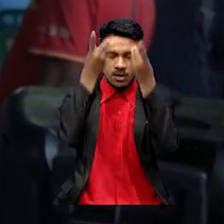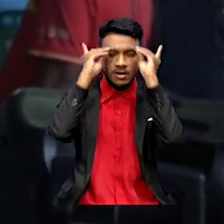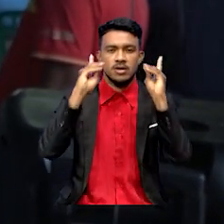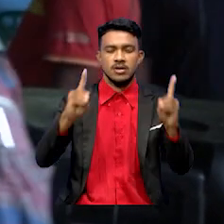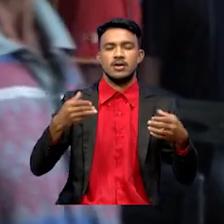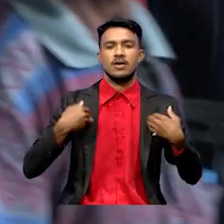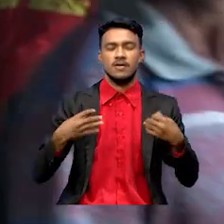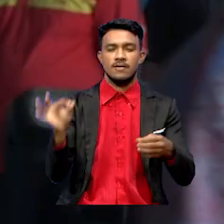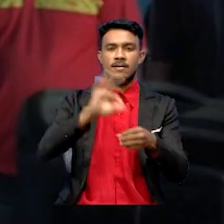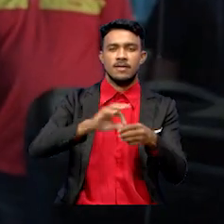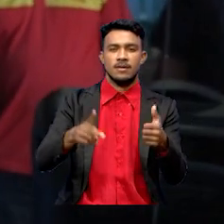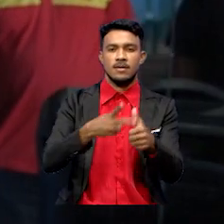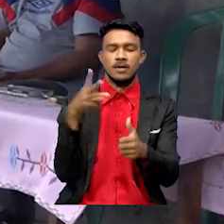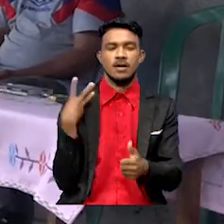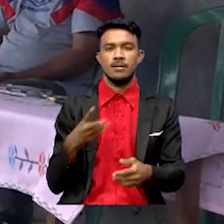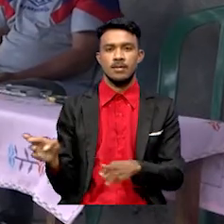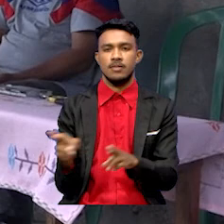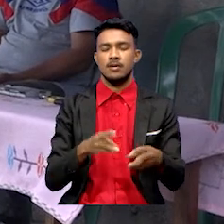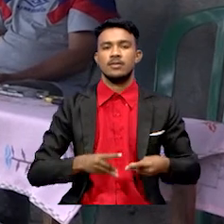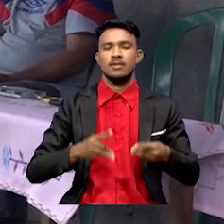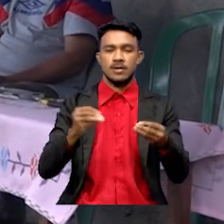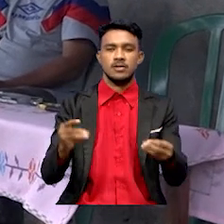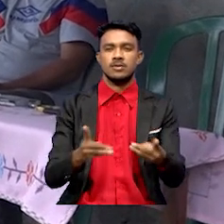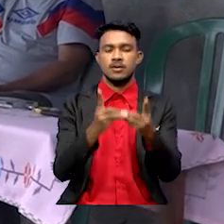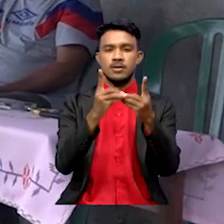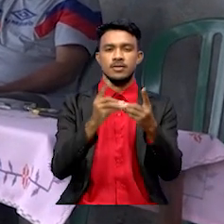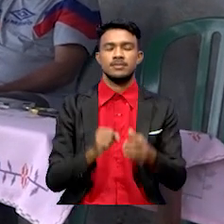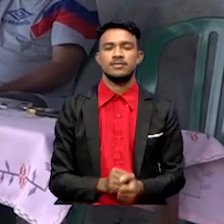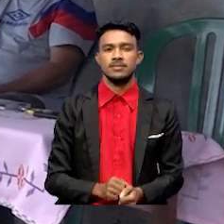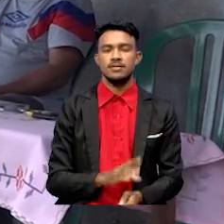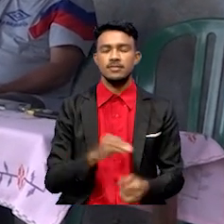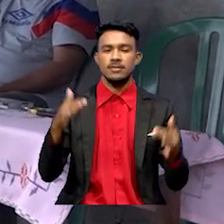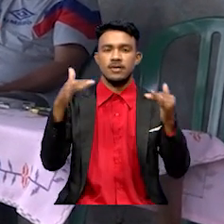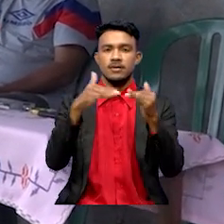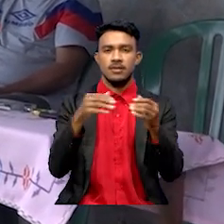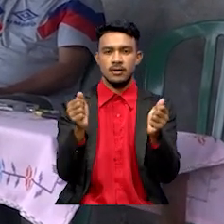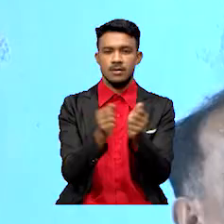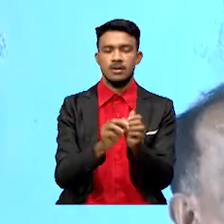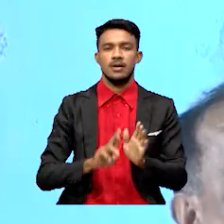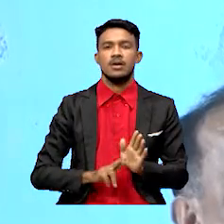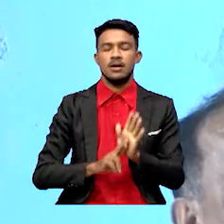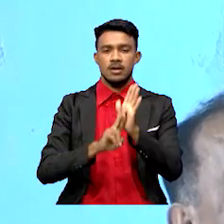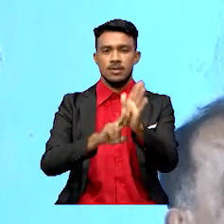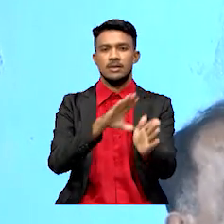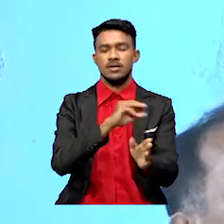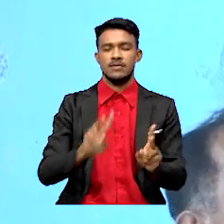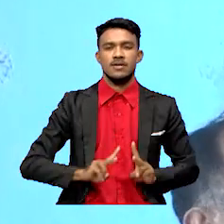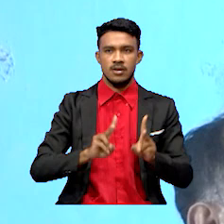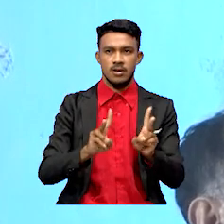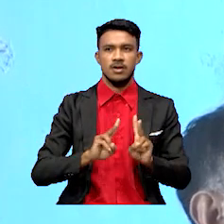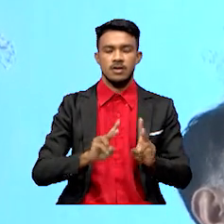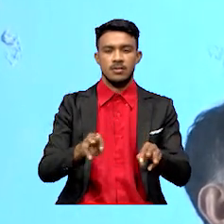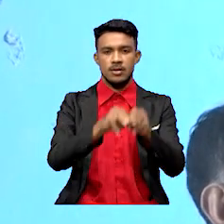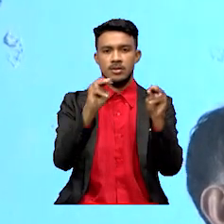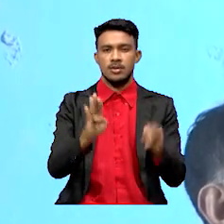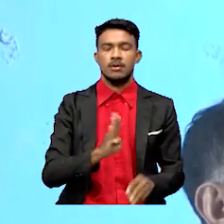pronto a natua soru, situação ainda né. Encontro ne envolve representante veteranos município Boucau,